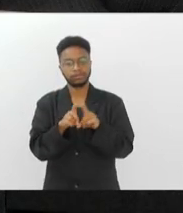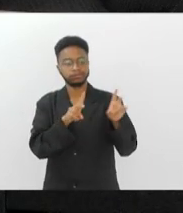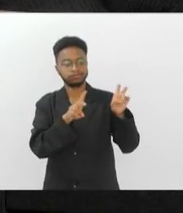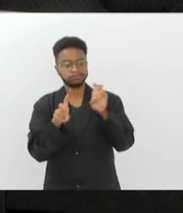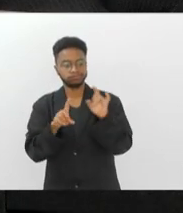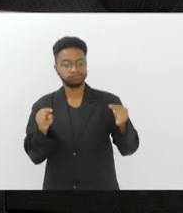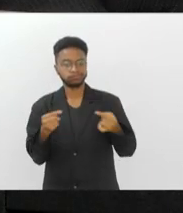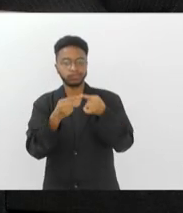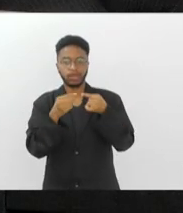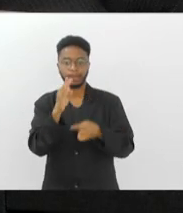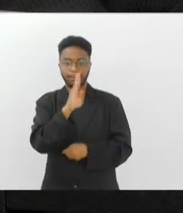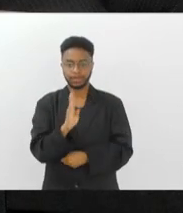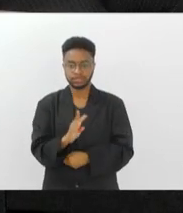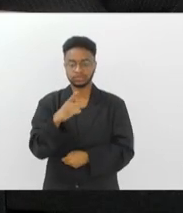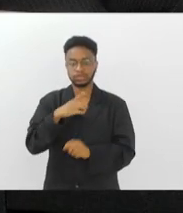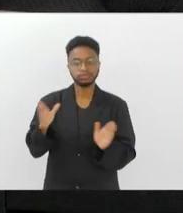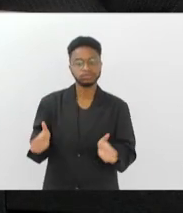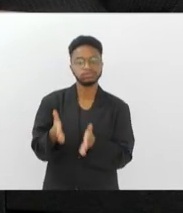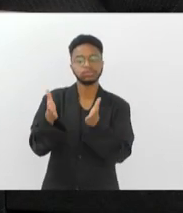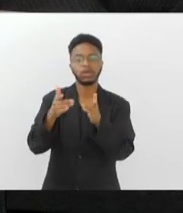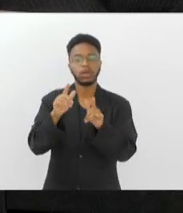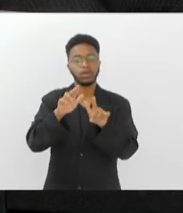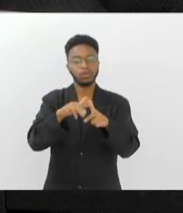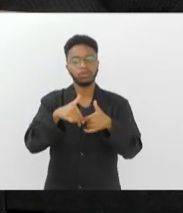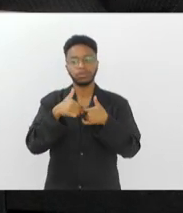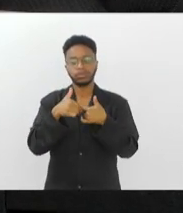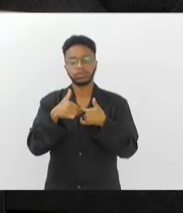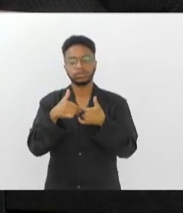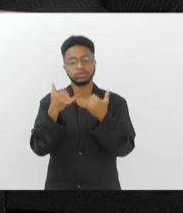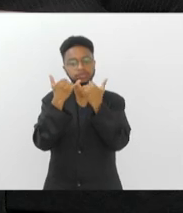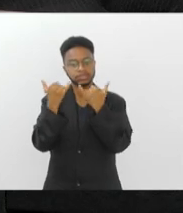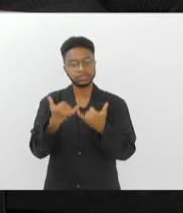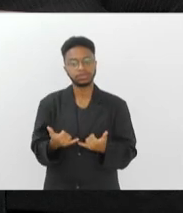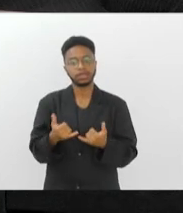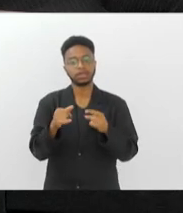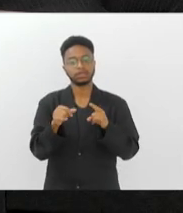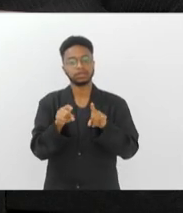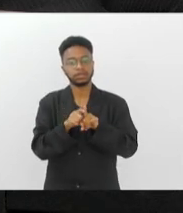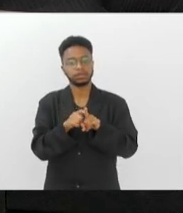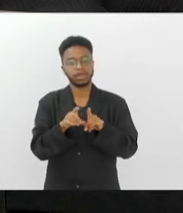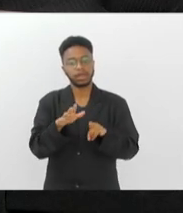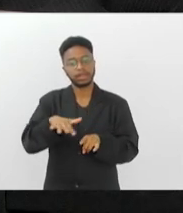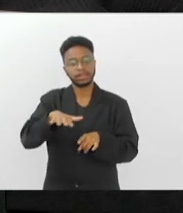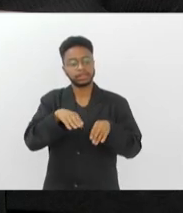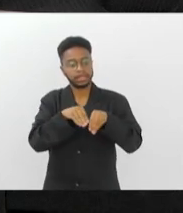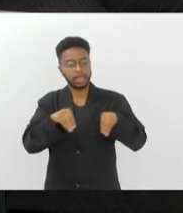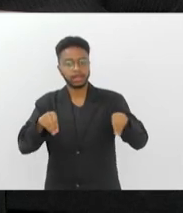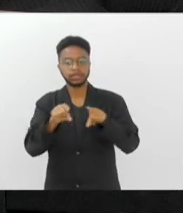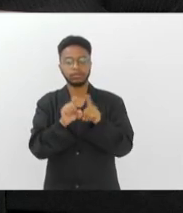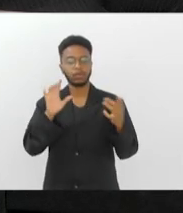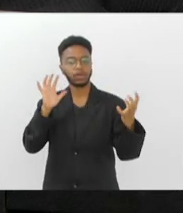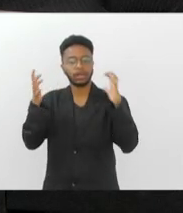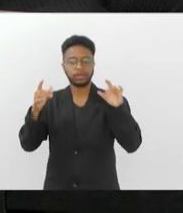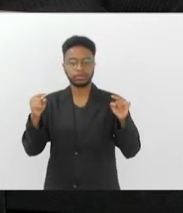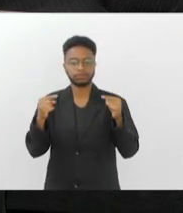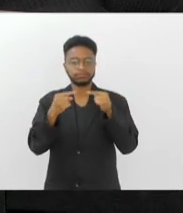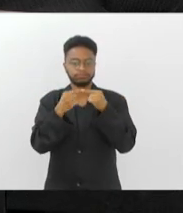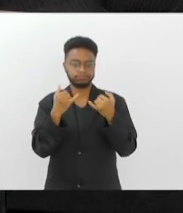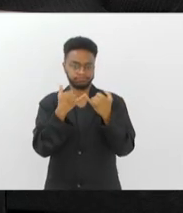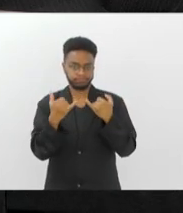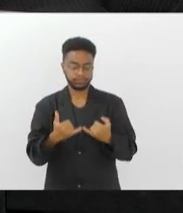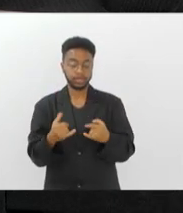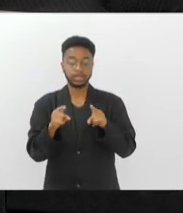Brasil são estimuladas por condições de semelhanças em termos de solo e clima. É necessário